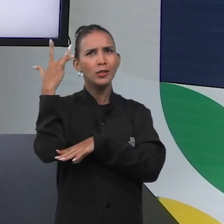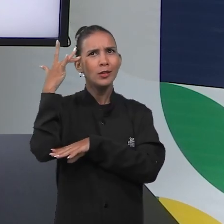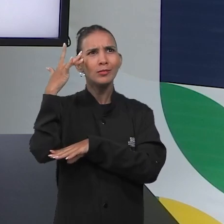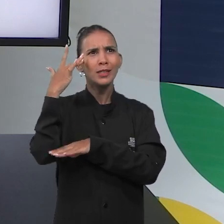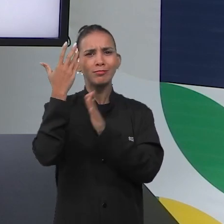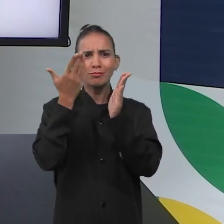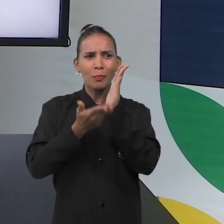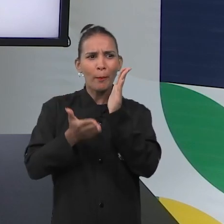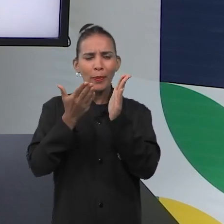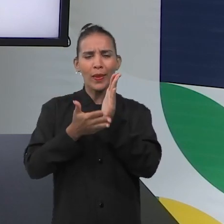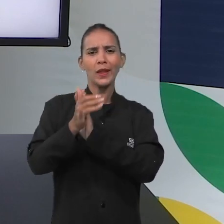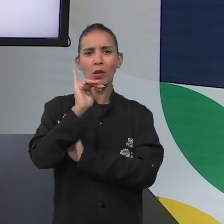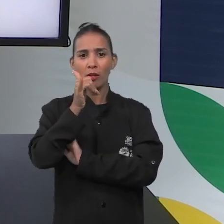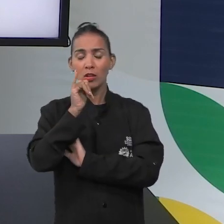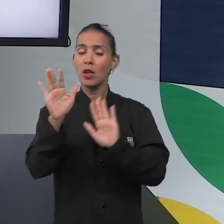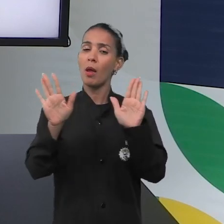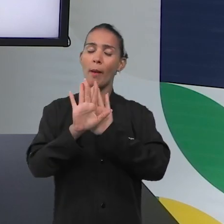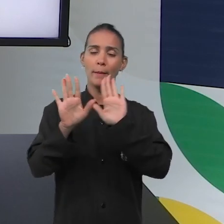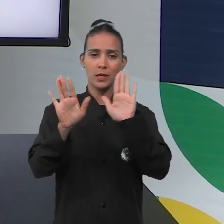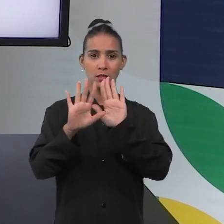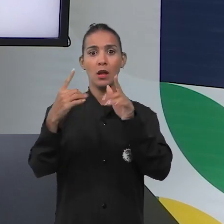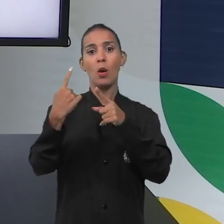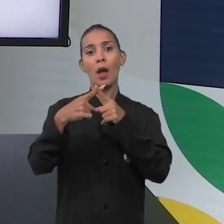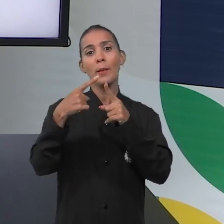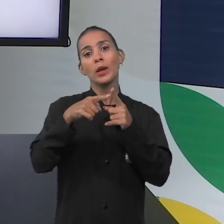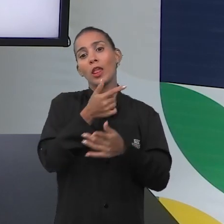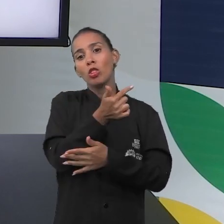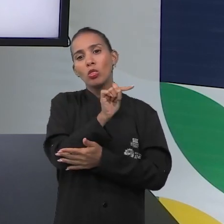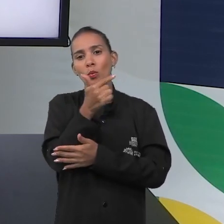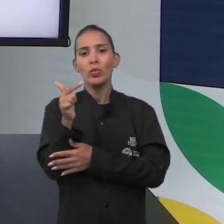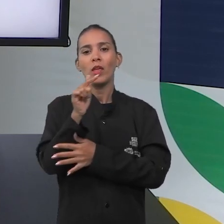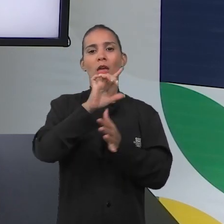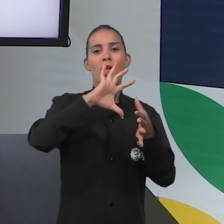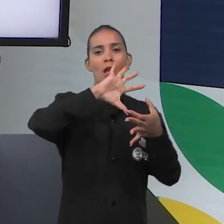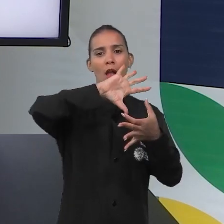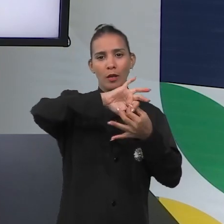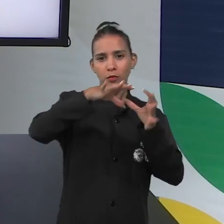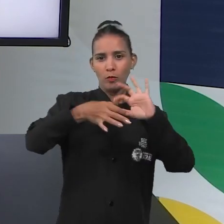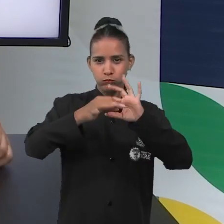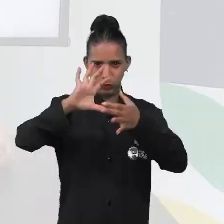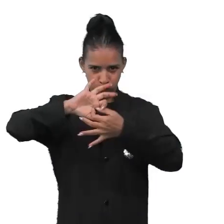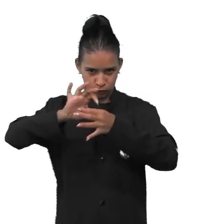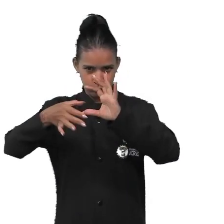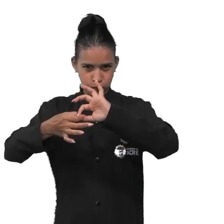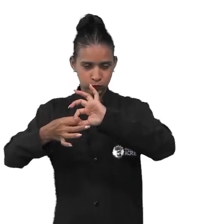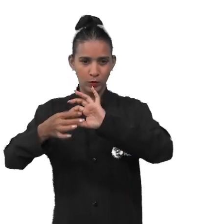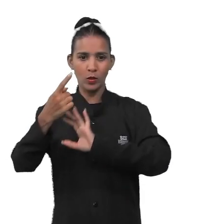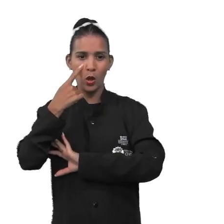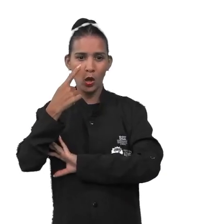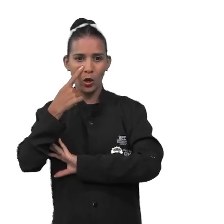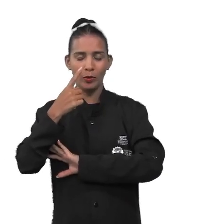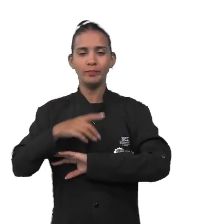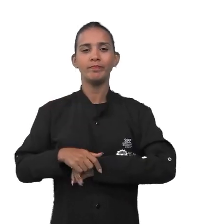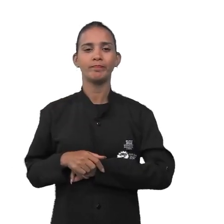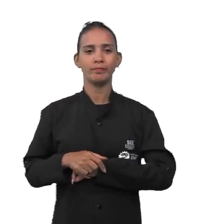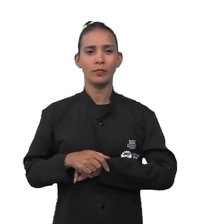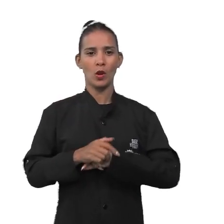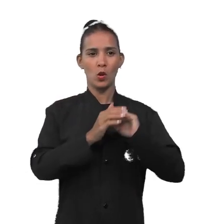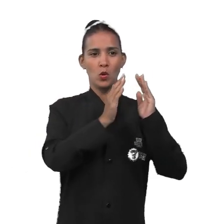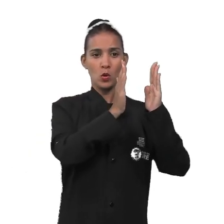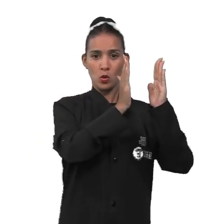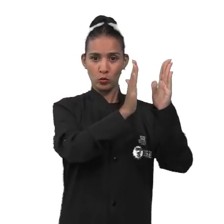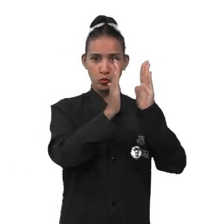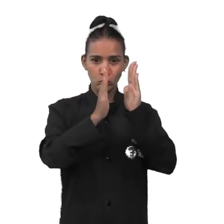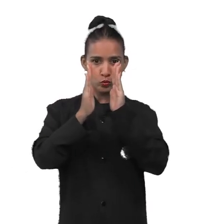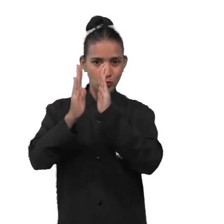reação acabou, mas na verdade eu não estou tendo troca de corrente. Olha como funciona na tela, olha só. O agrupamento em